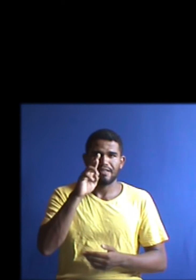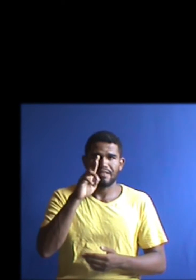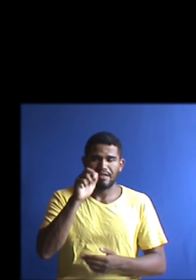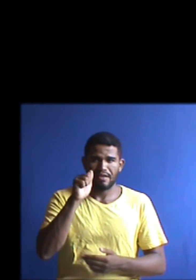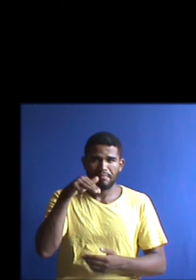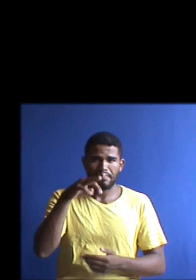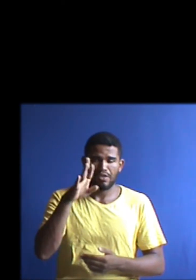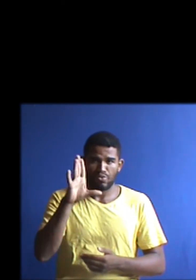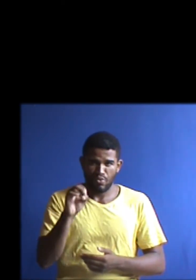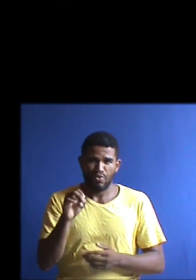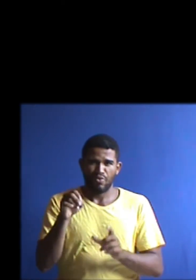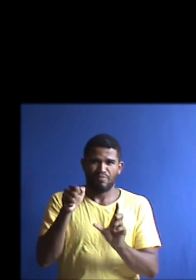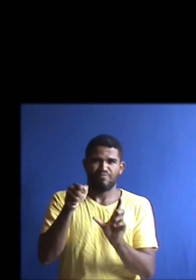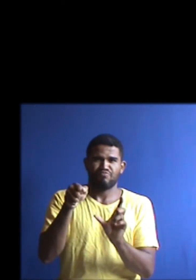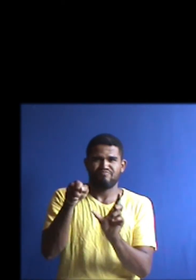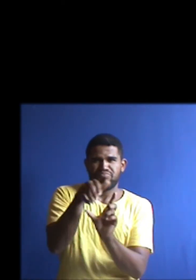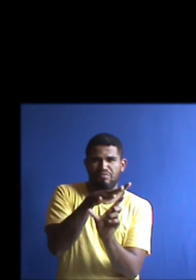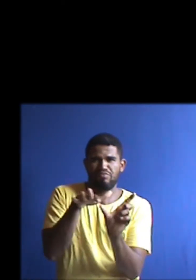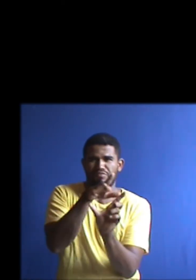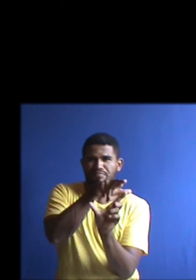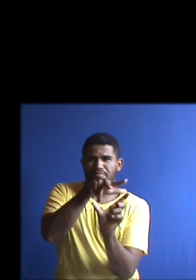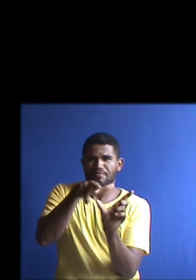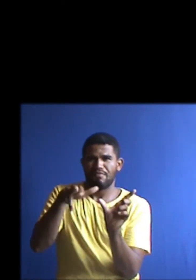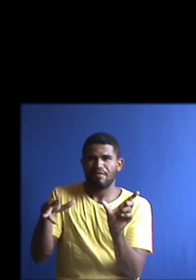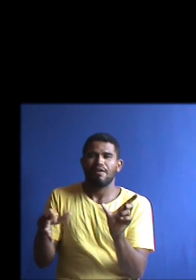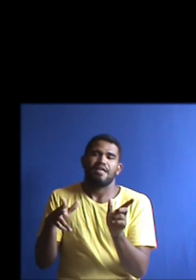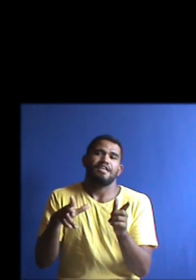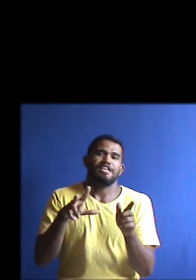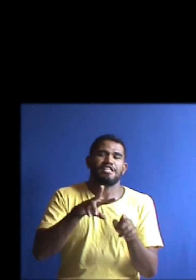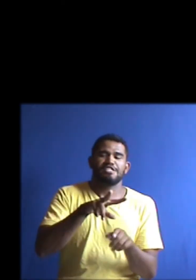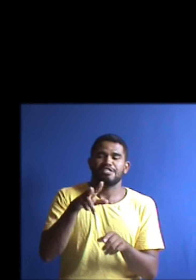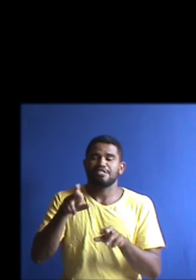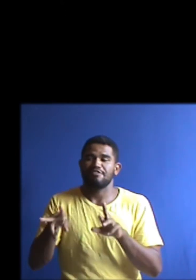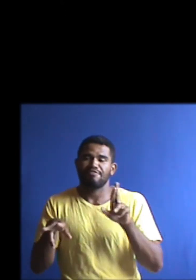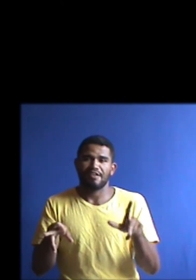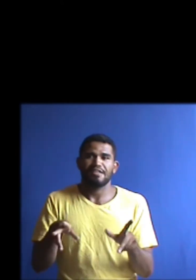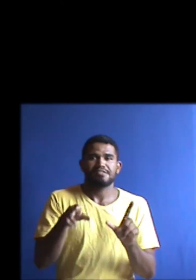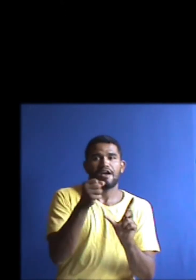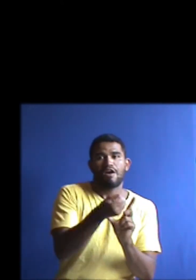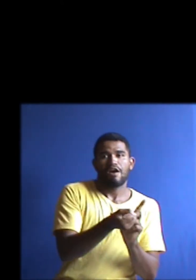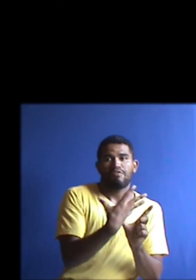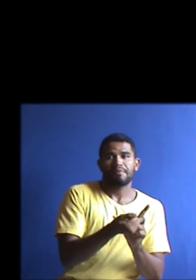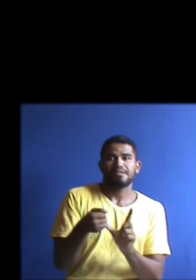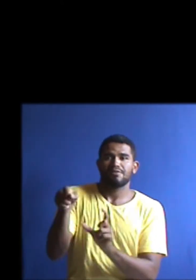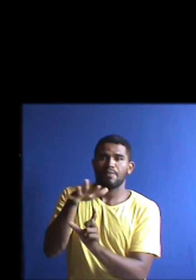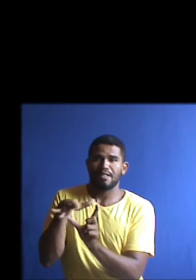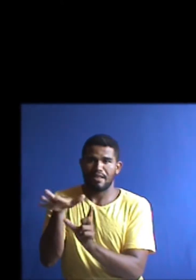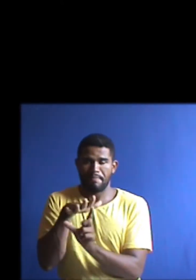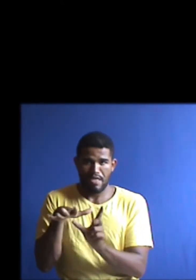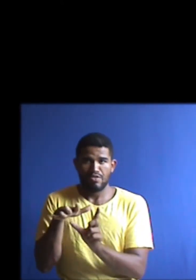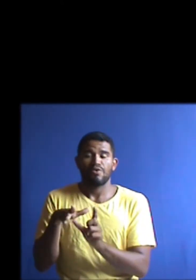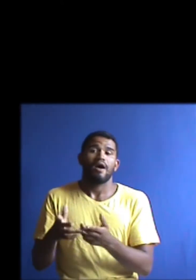questão de diferenciar alfabetização e letramento, a gente vê que ela tende